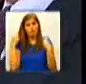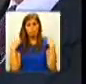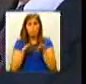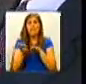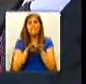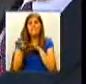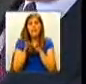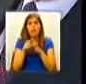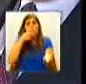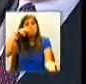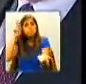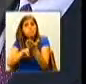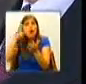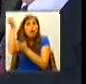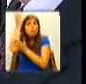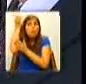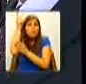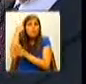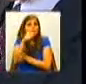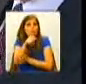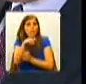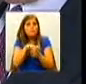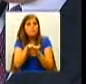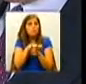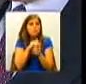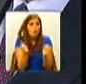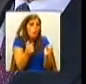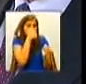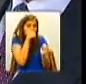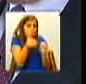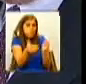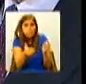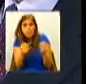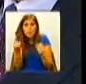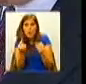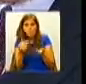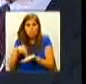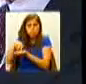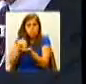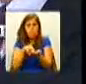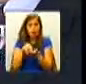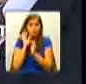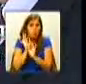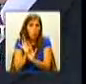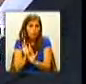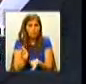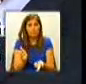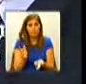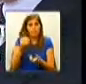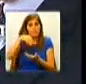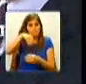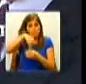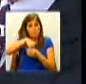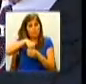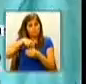uma ambulância, que apresenta constrangimentos desde logo de espaço e que obrigam a posicionamentos específicos dentro do